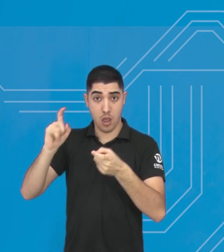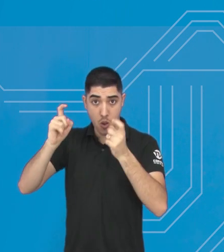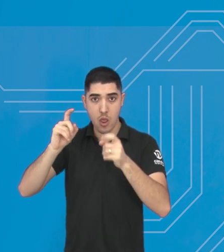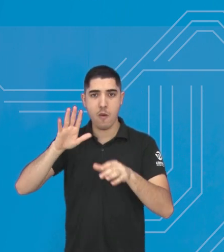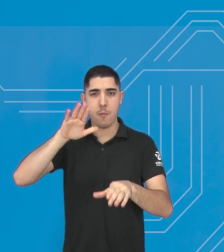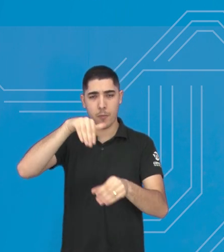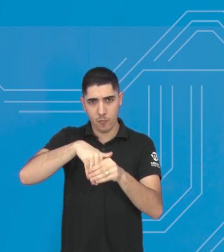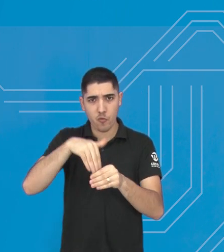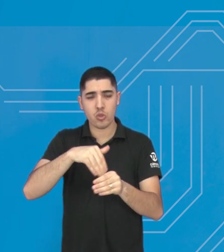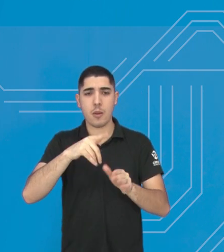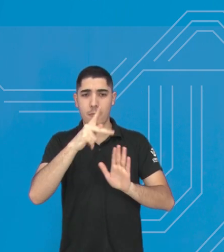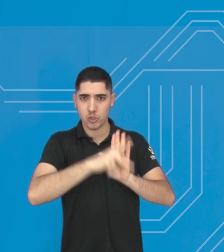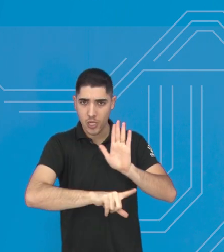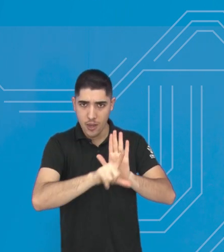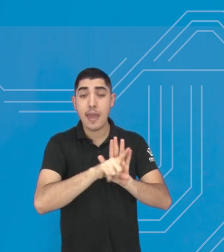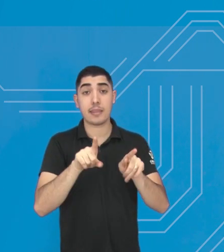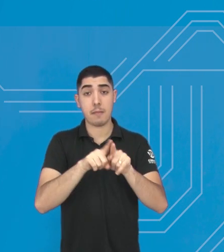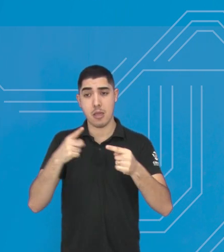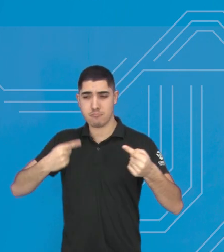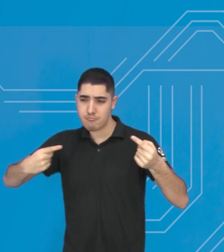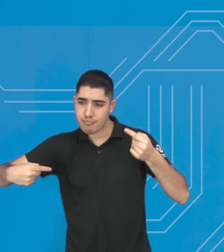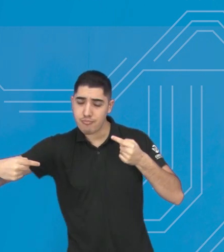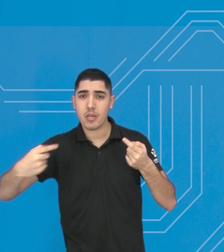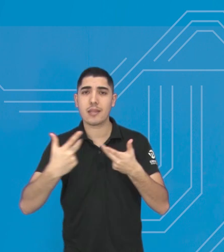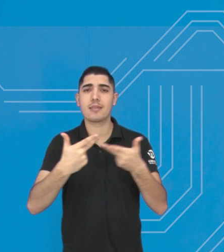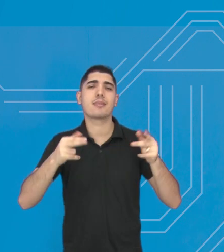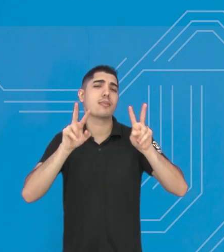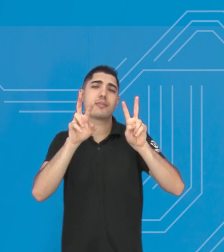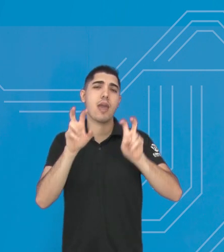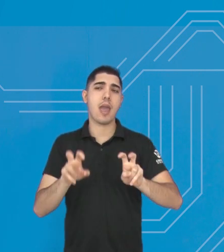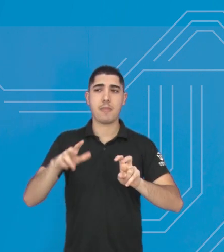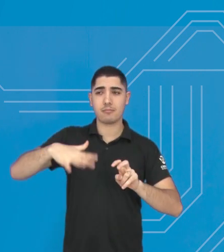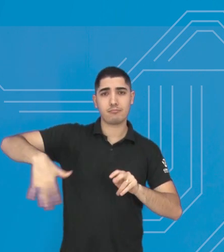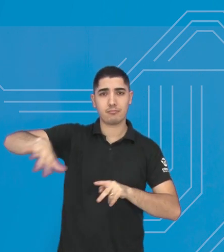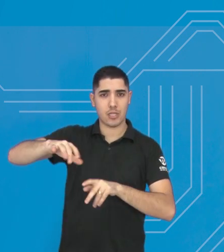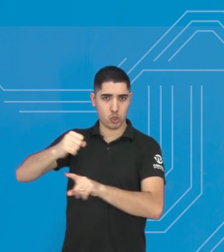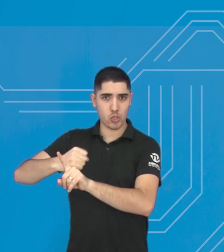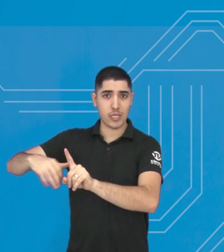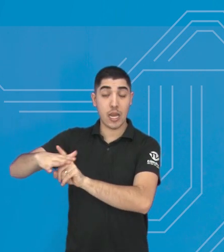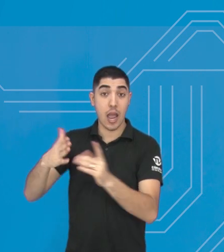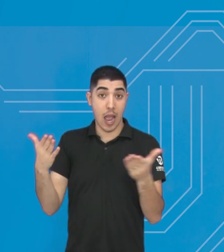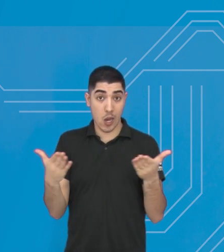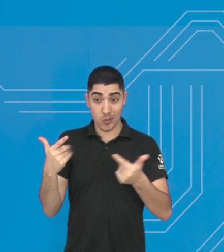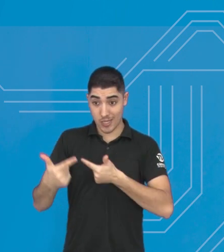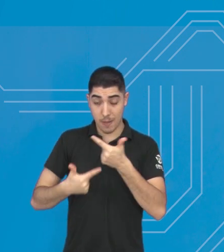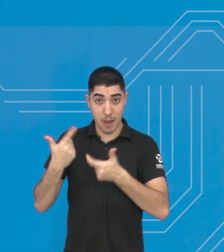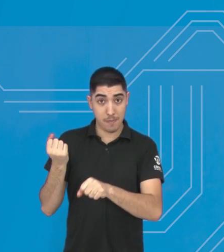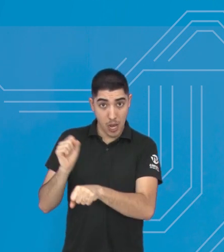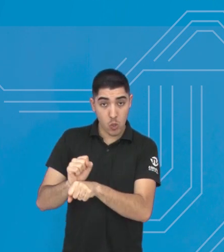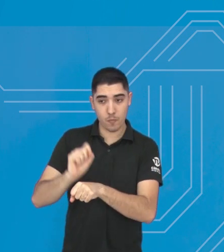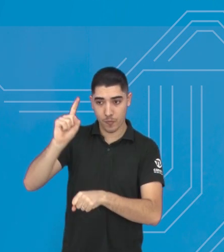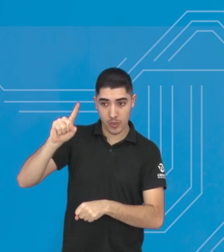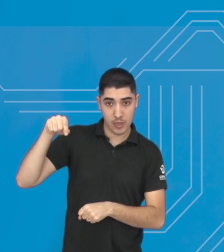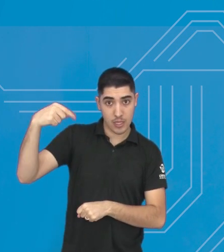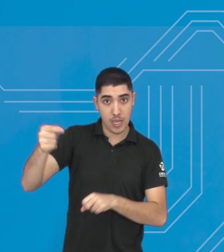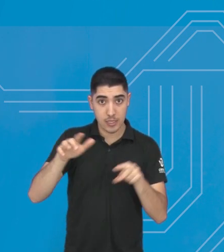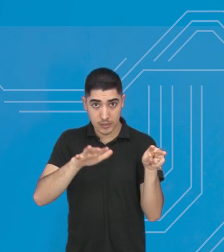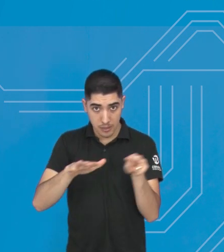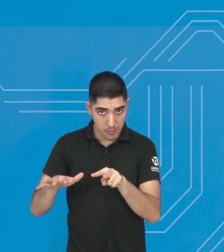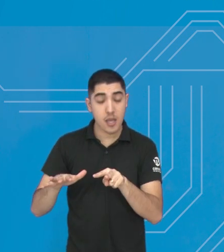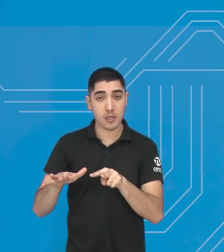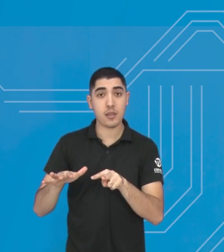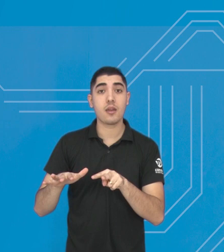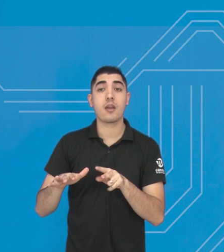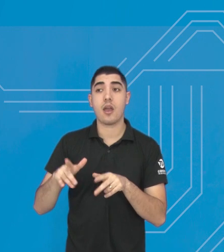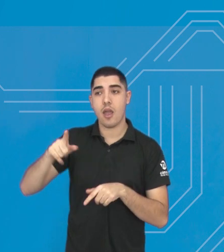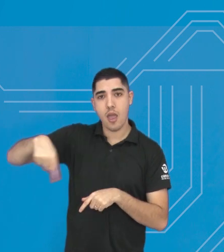a votação de projetos de lei e também debate de assuntos de interesse público. Com o trabalho finalizado, a partir da semana que